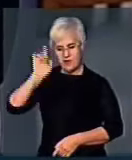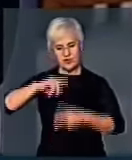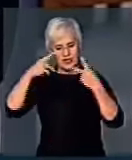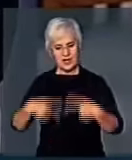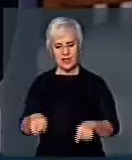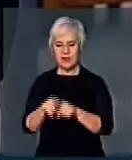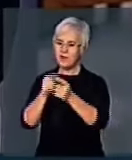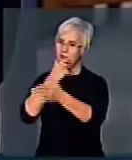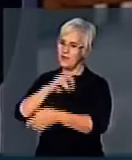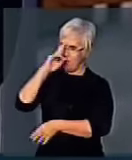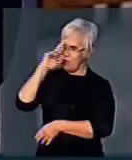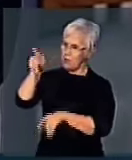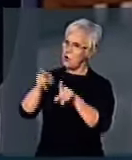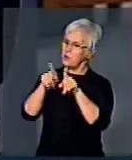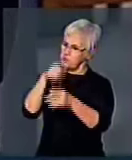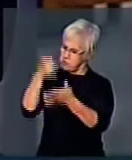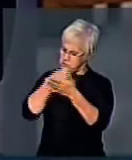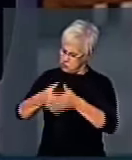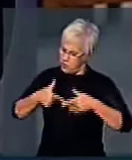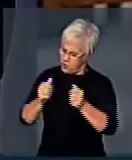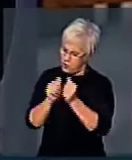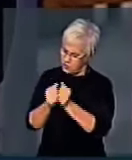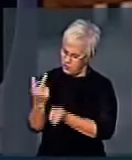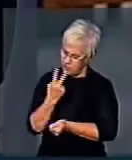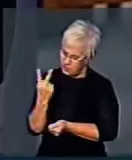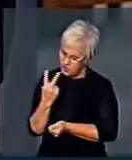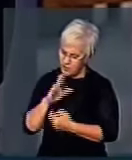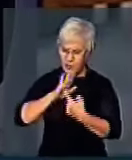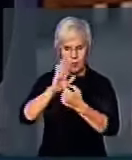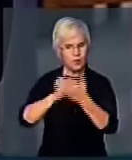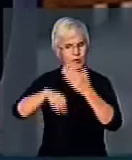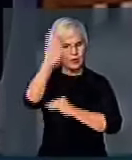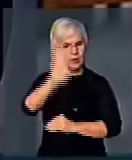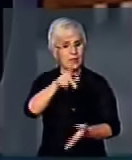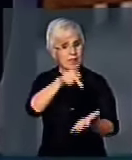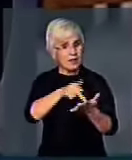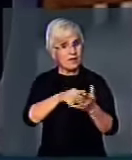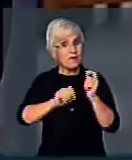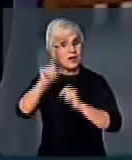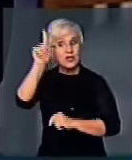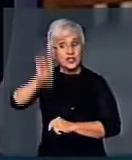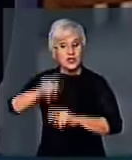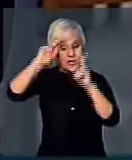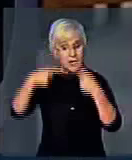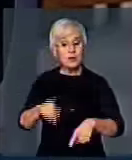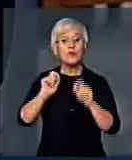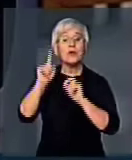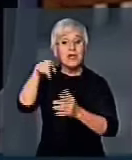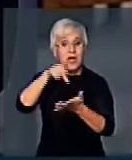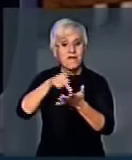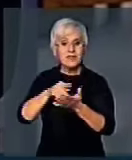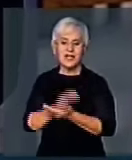Vossa Excelência foi um grande soldado ao meu lado, mostrou ao Brasil todo que, de fato, eram direitos humanos. Direitos,